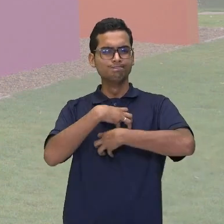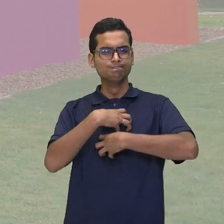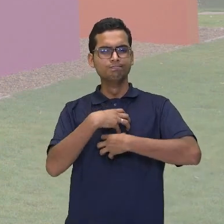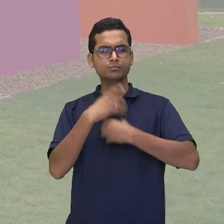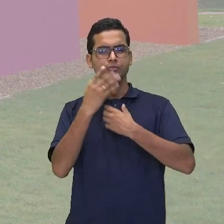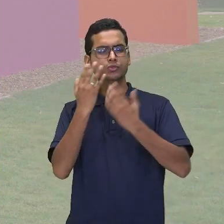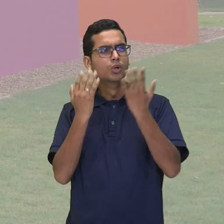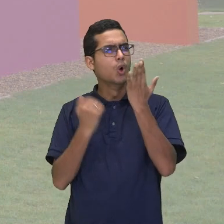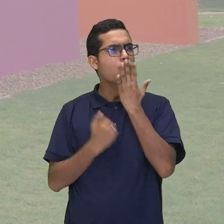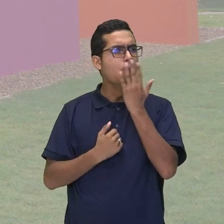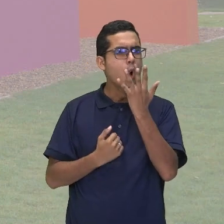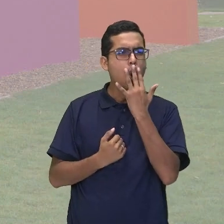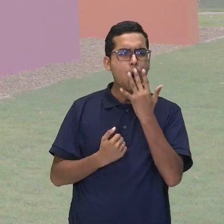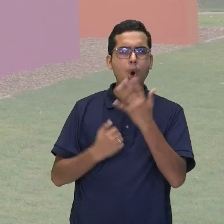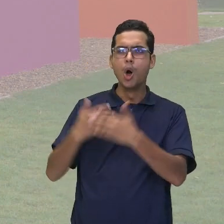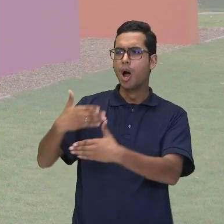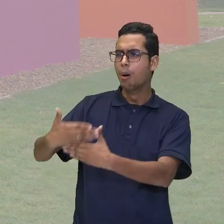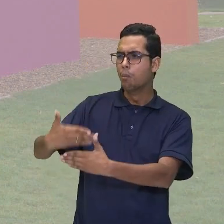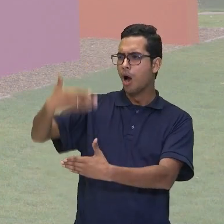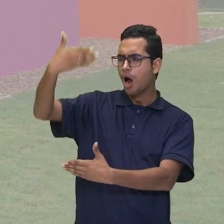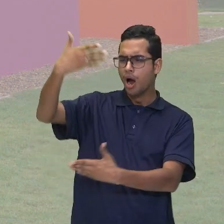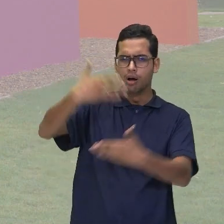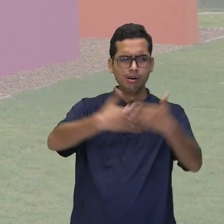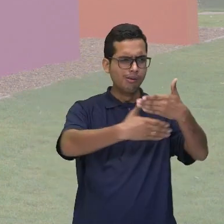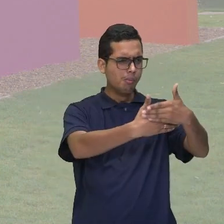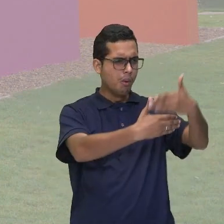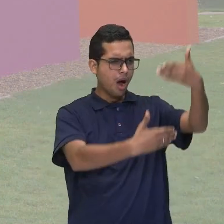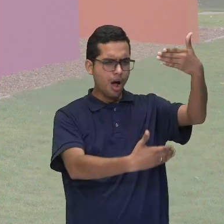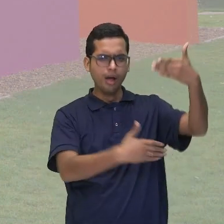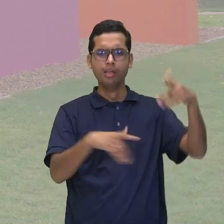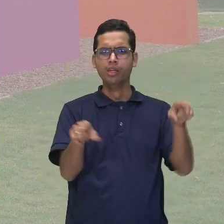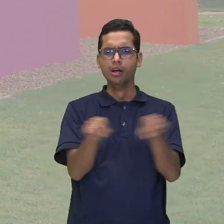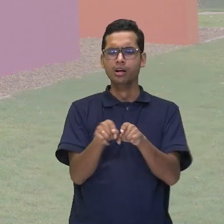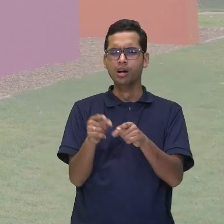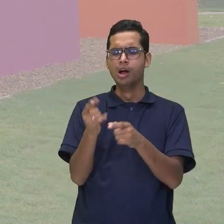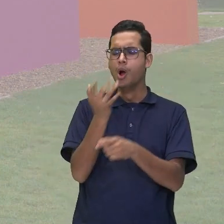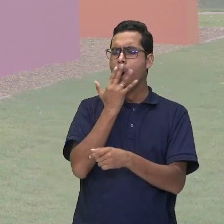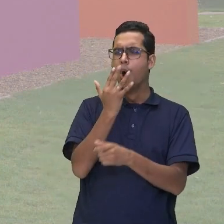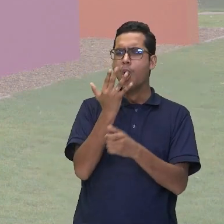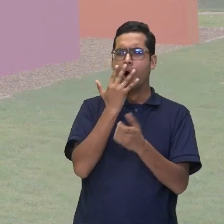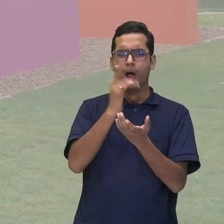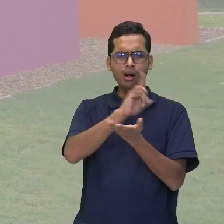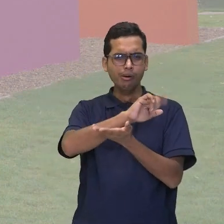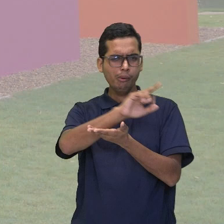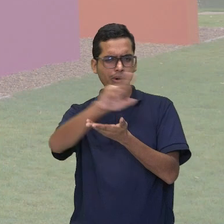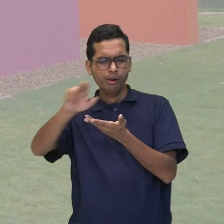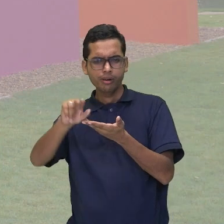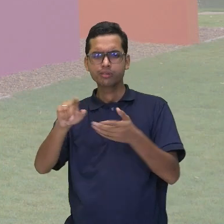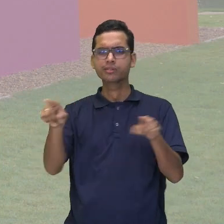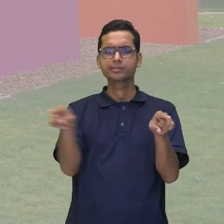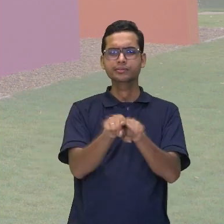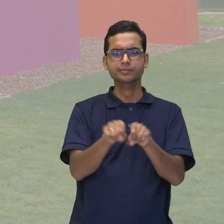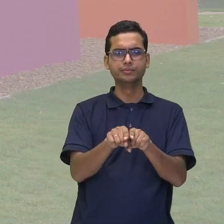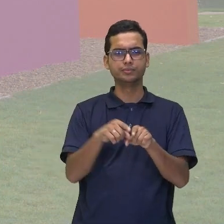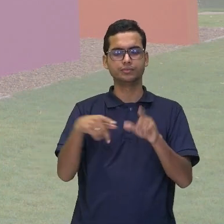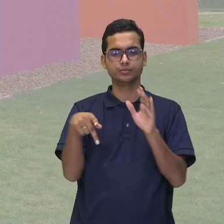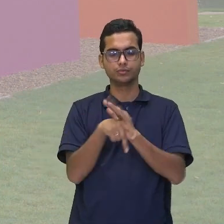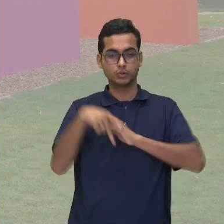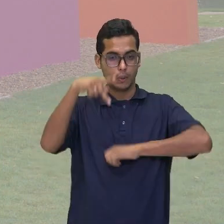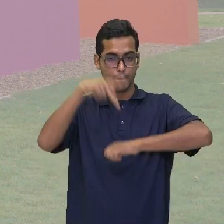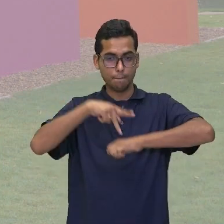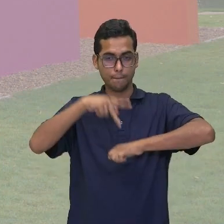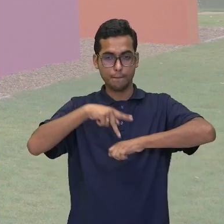cores. Ele tem também essa sensação de pisar nas pedras,